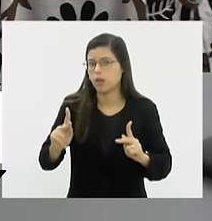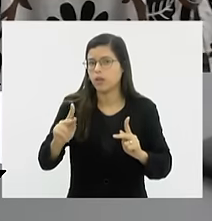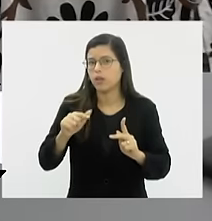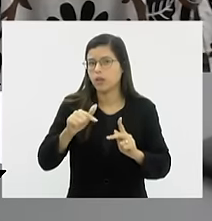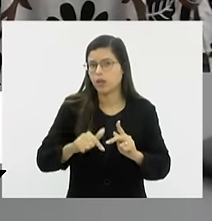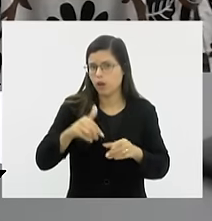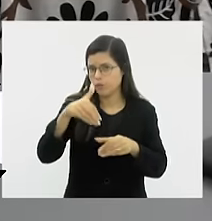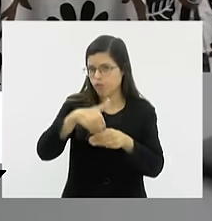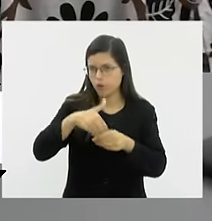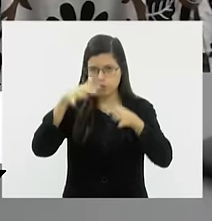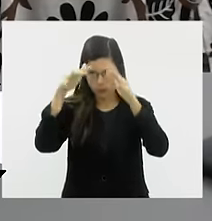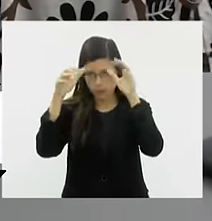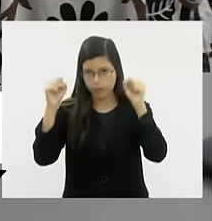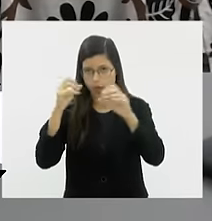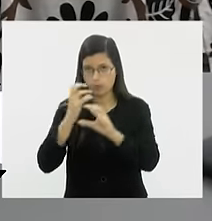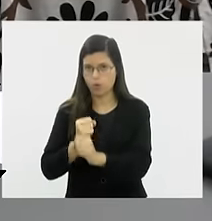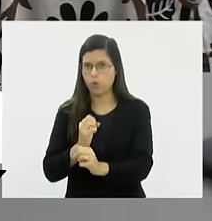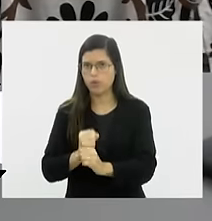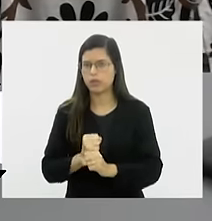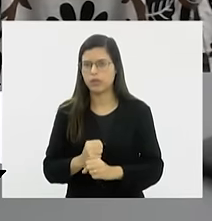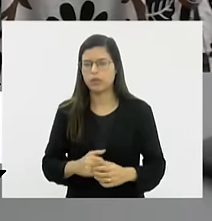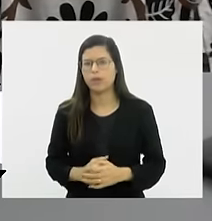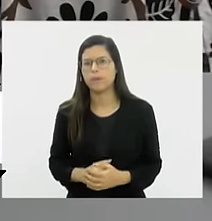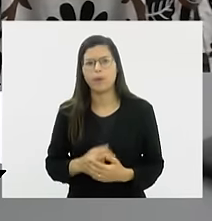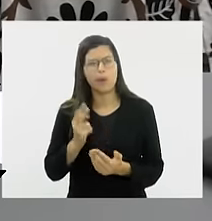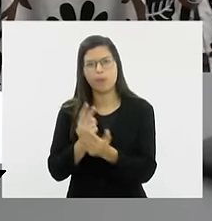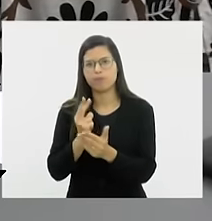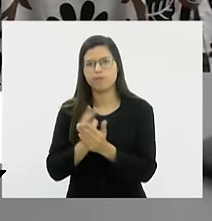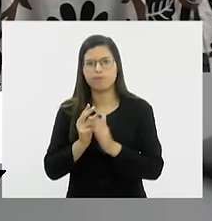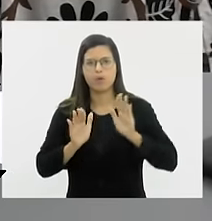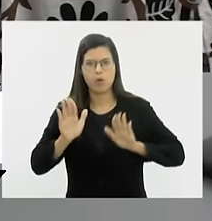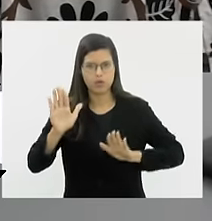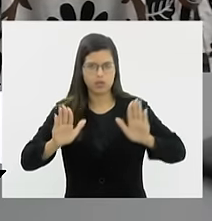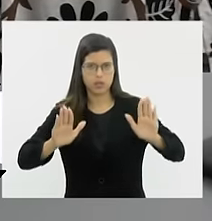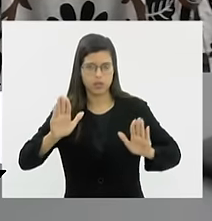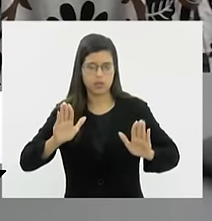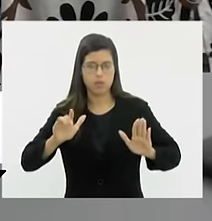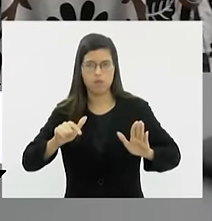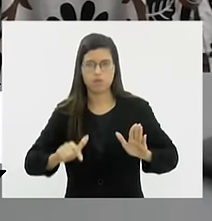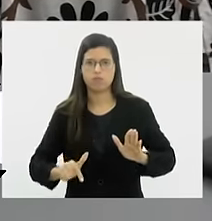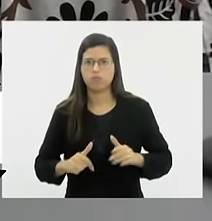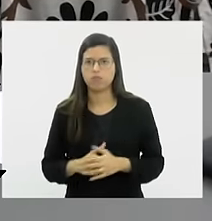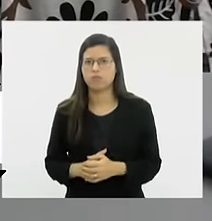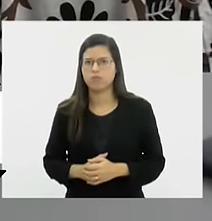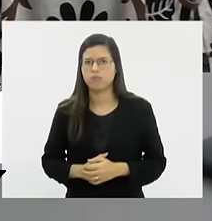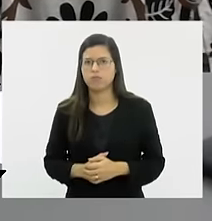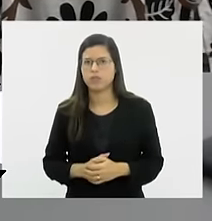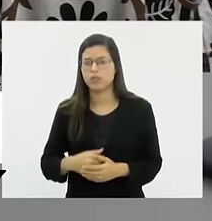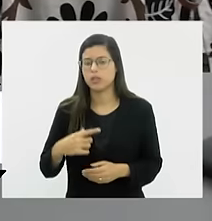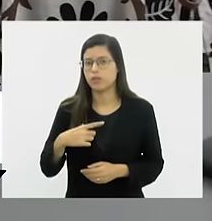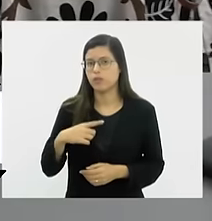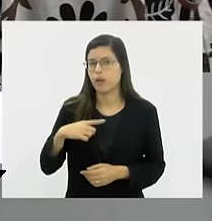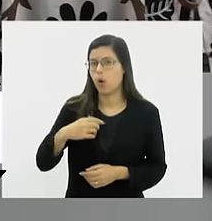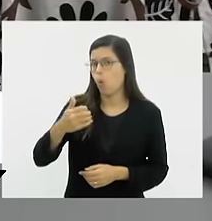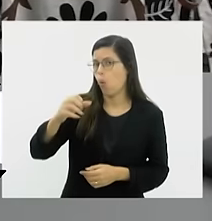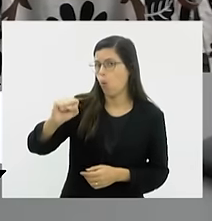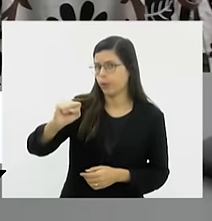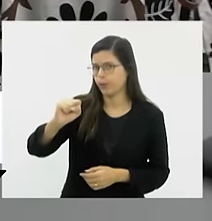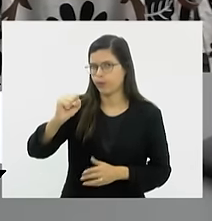de Contas. Seguiu-se a licitação, certo? Foi declarado, teve 8 empresas.